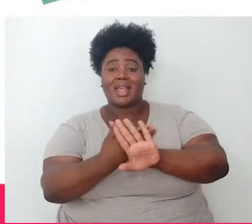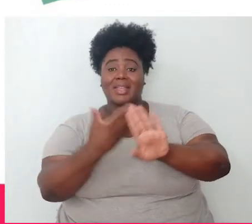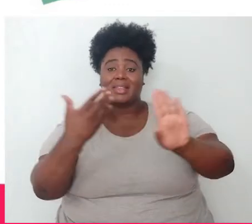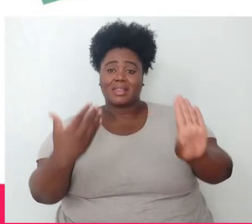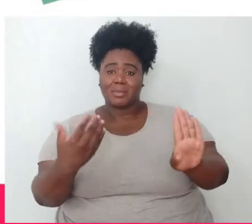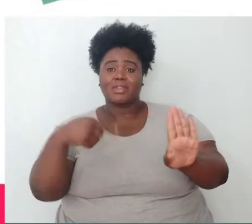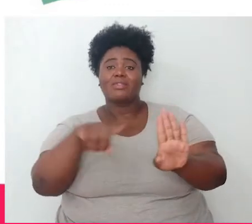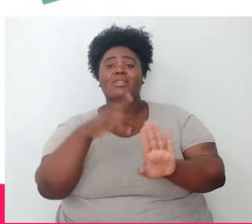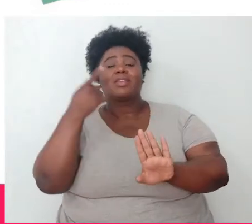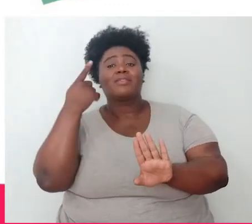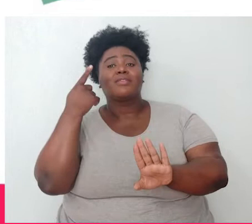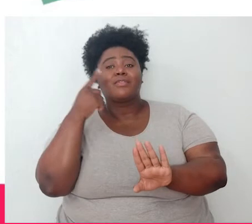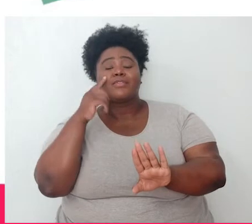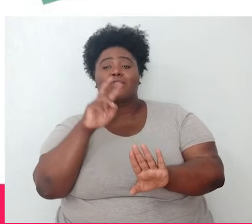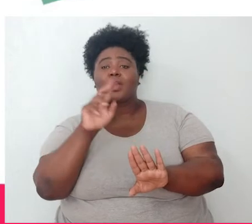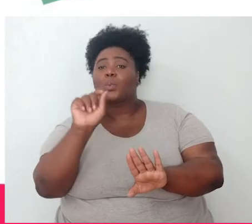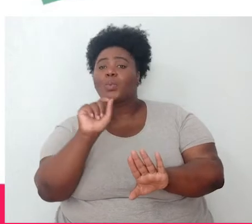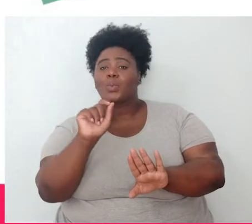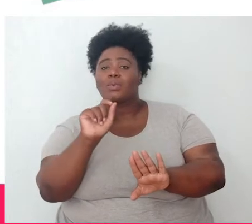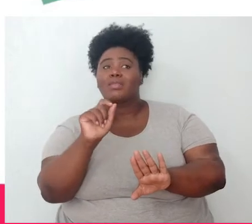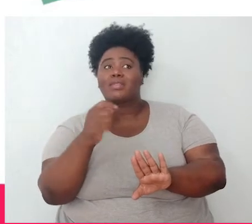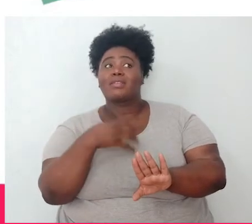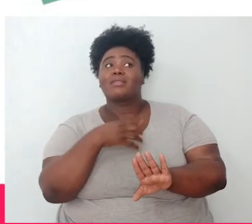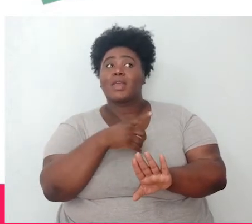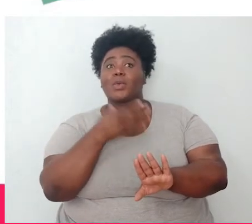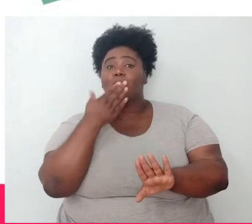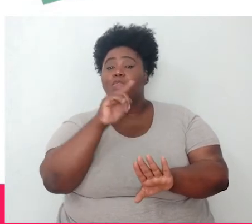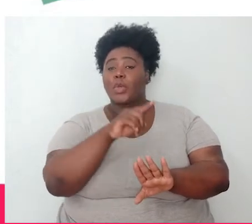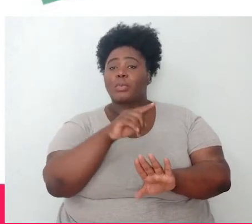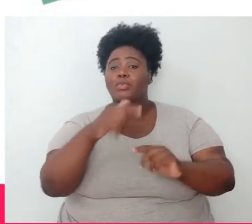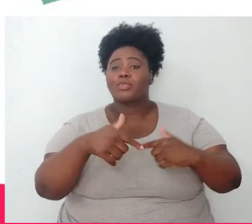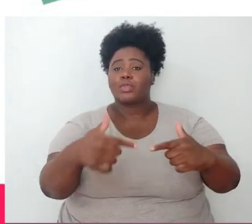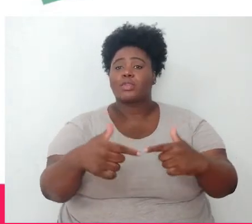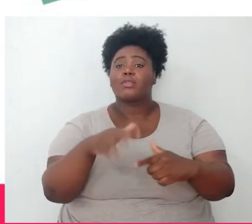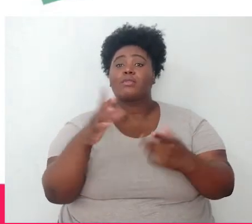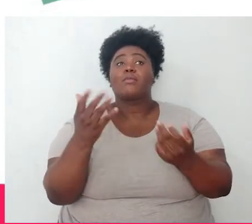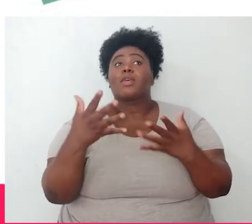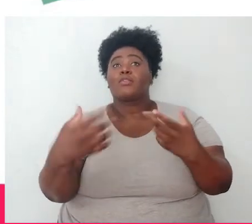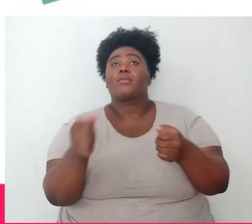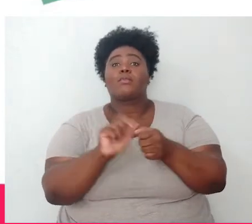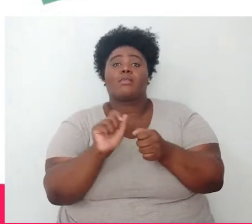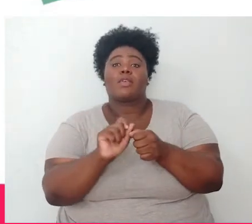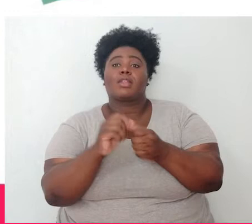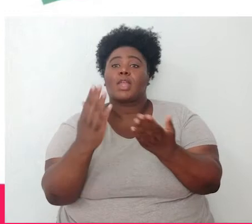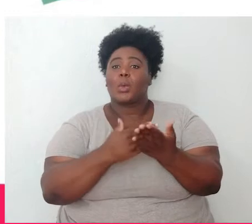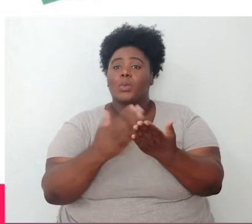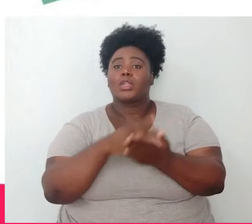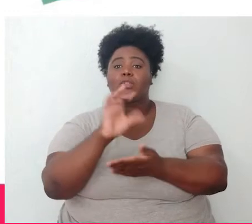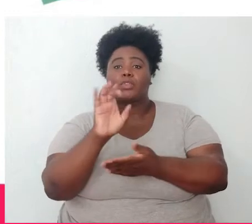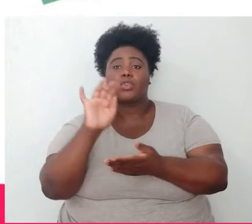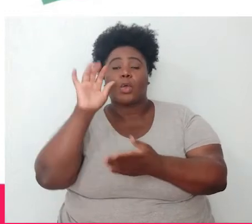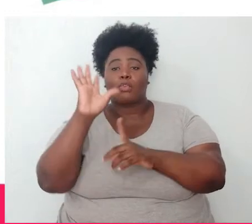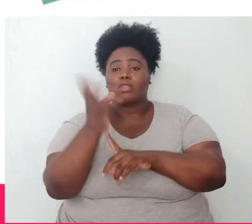Você vê esse tipo de atitude? Vamos fazer um livro só de artista negro. Você vê